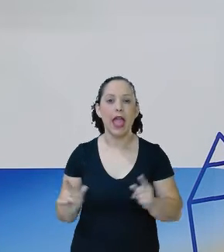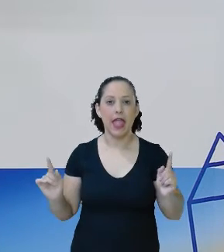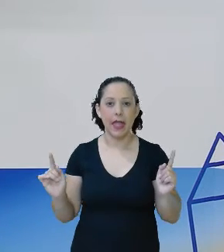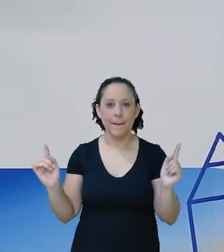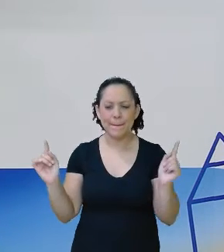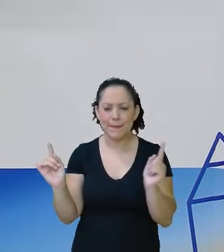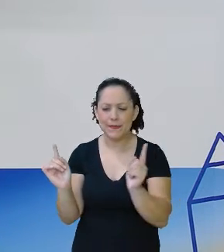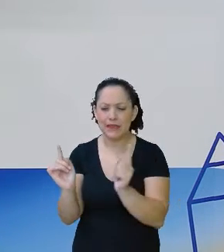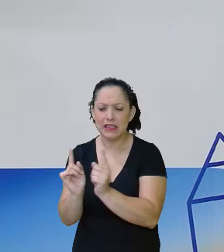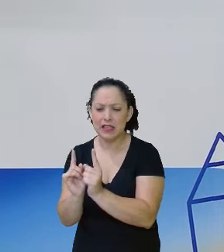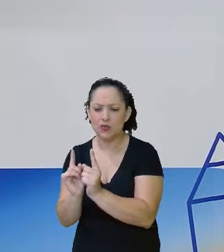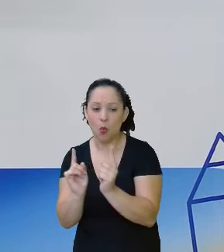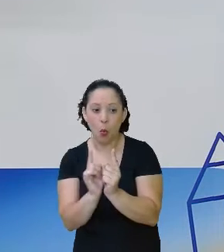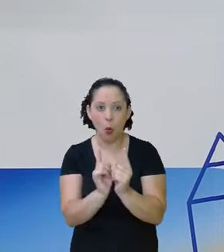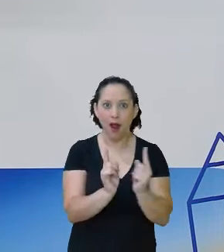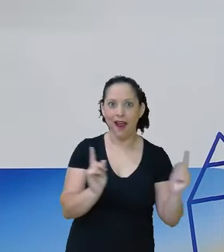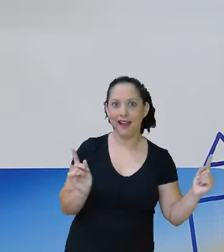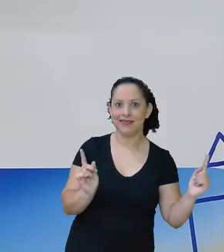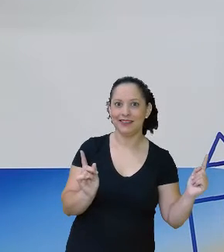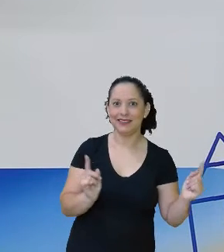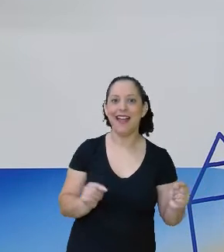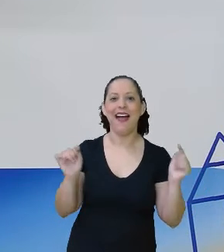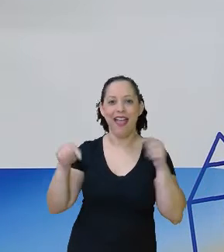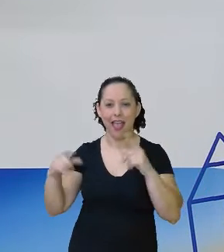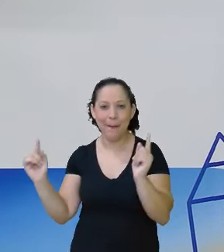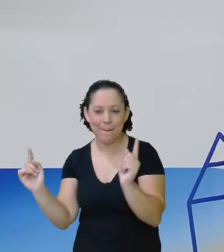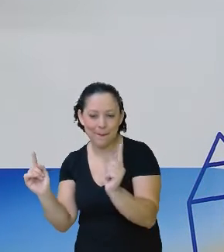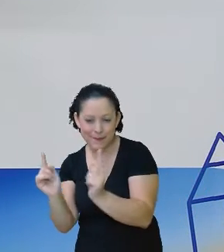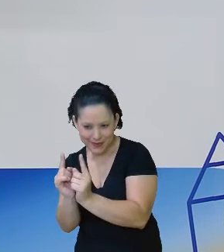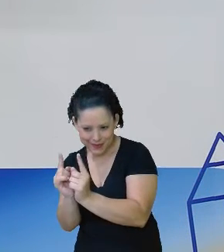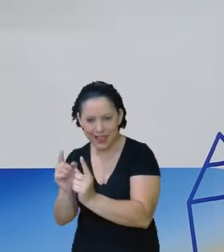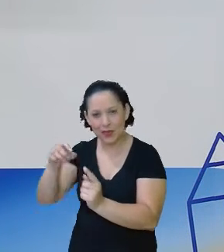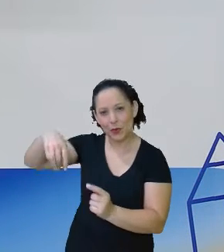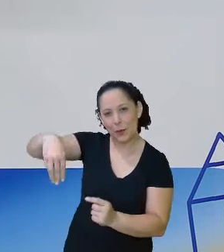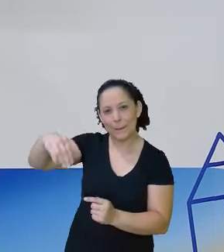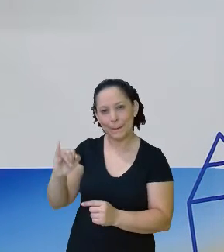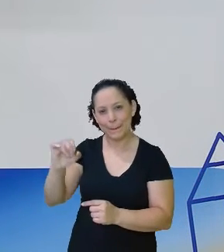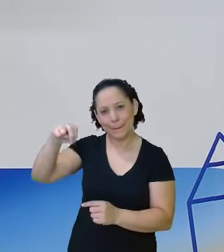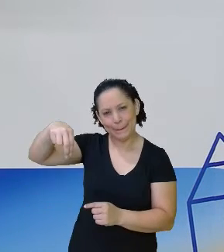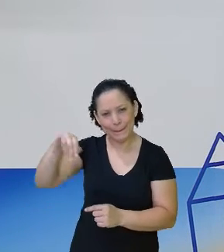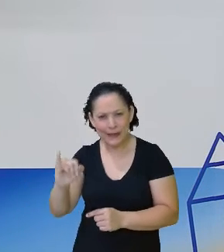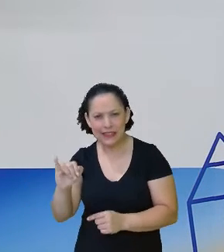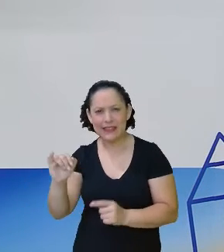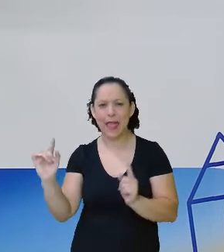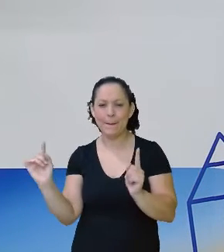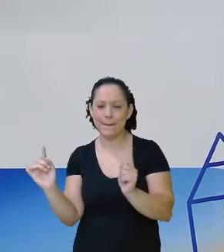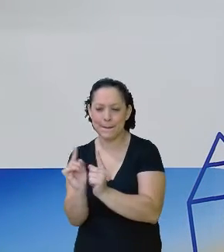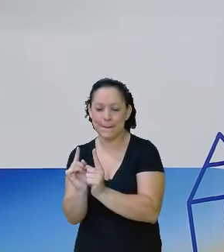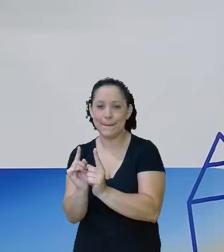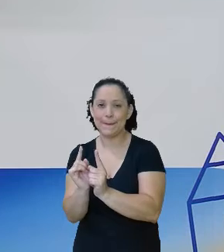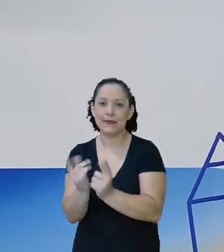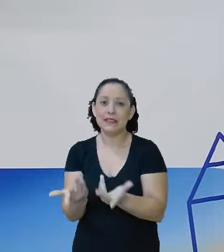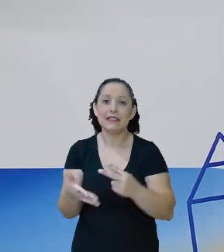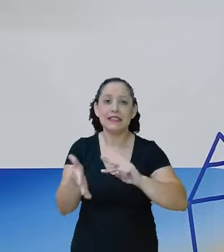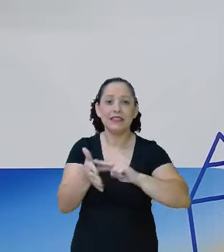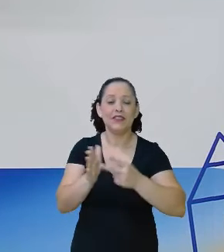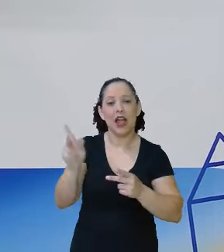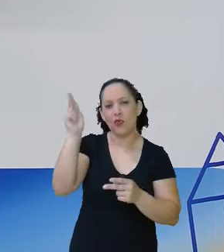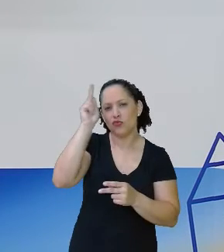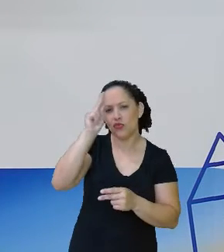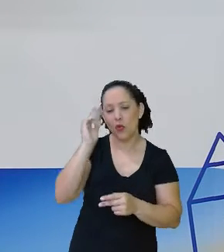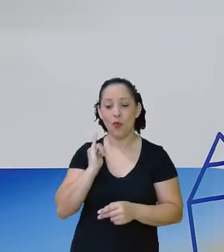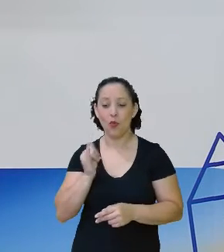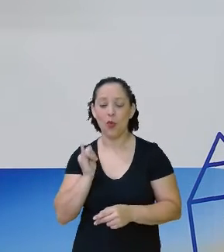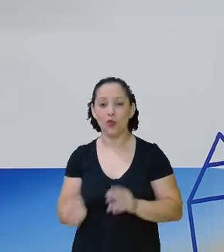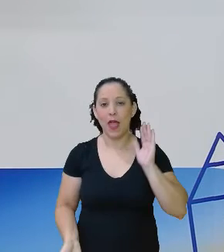acertaram de primeira, disseram que mini é algo pequeno. Então, mini conto, poderíamos dizer que é um conto pequeno, mas não é